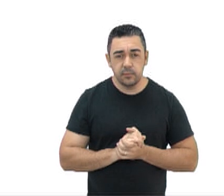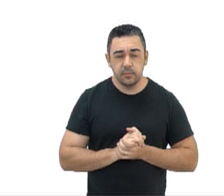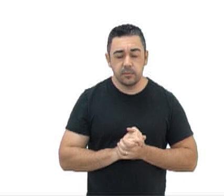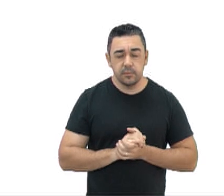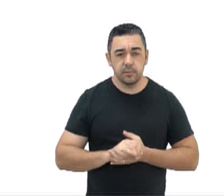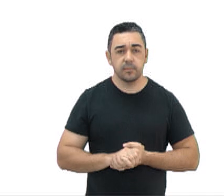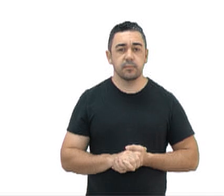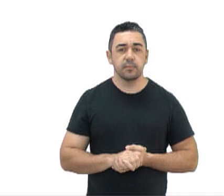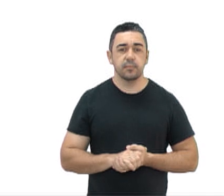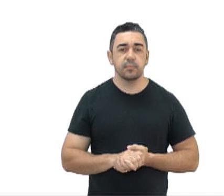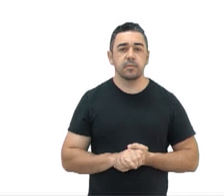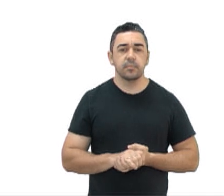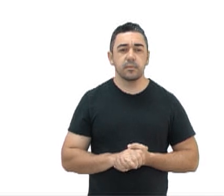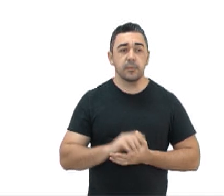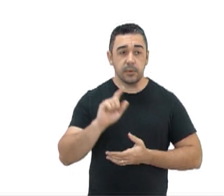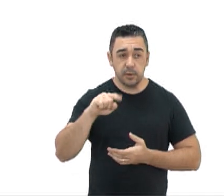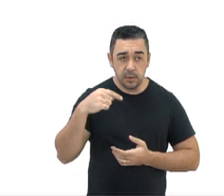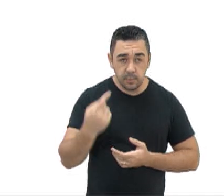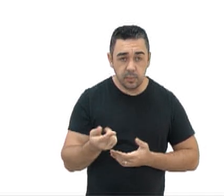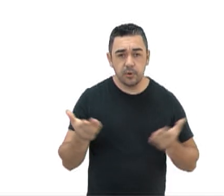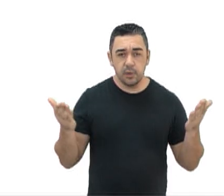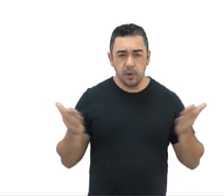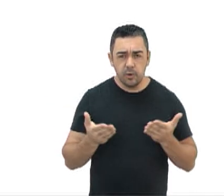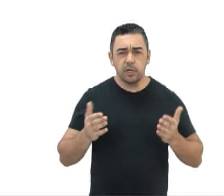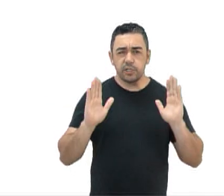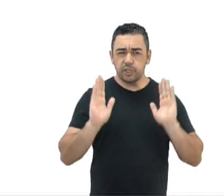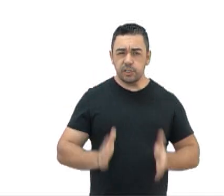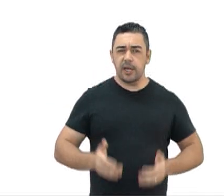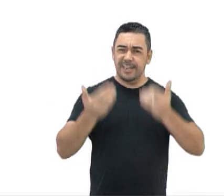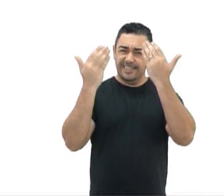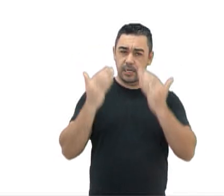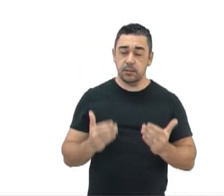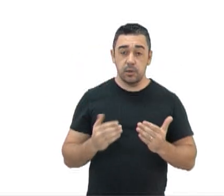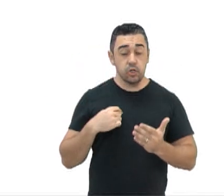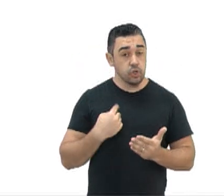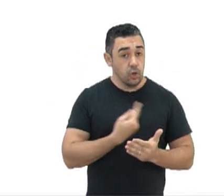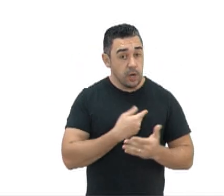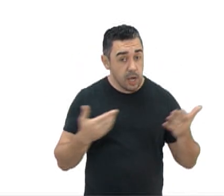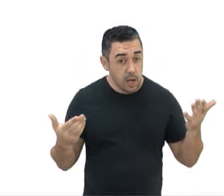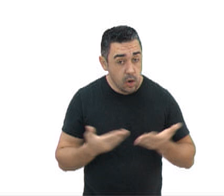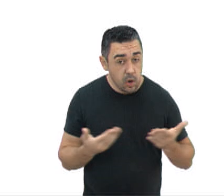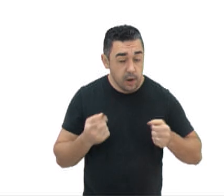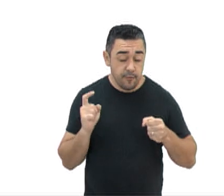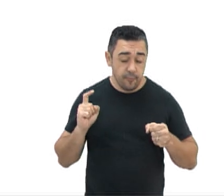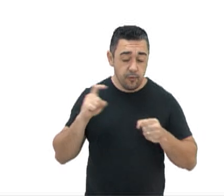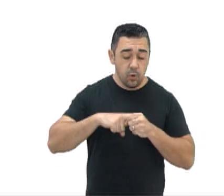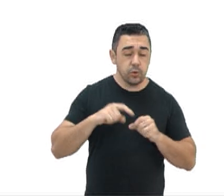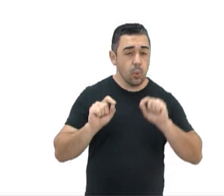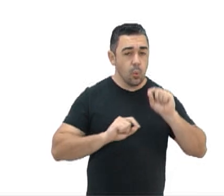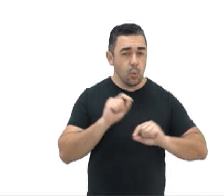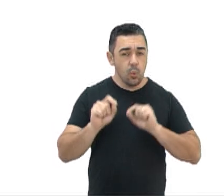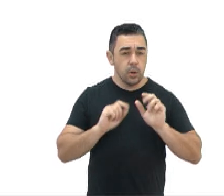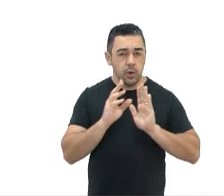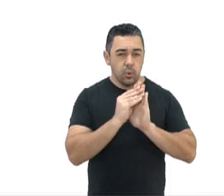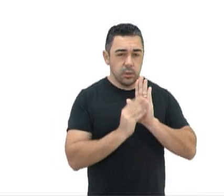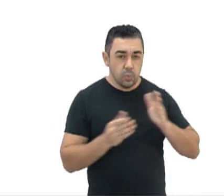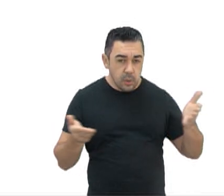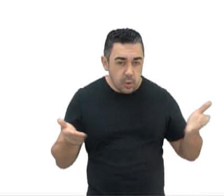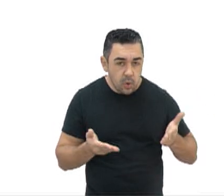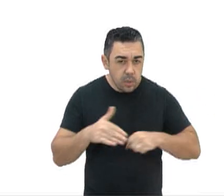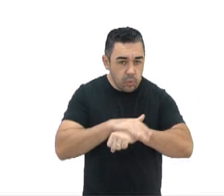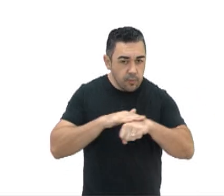perturbadora. Depois dessa super análise, nós vamos então retomar o que conversamos nessa